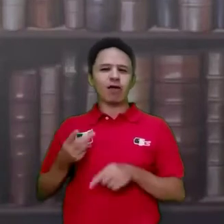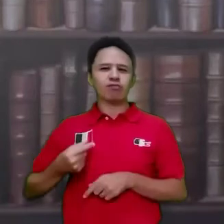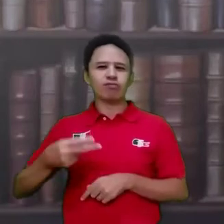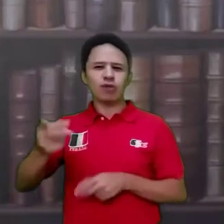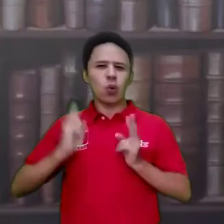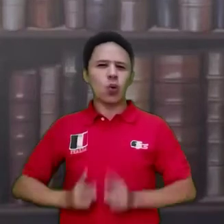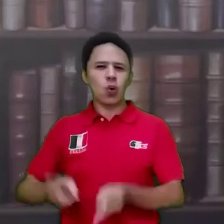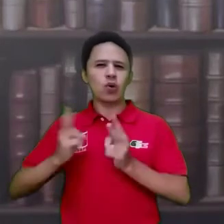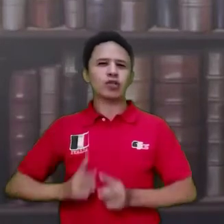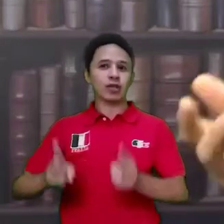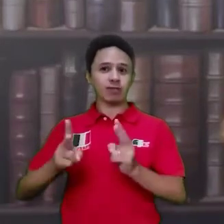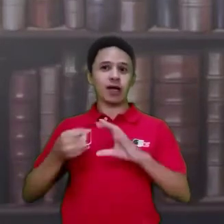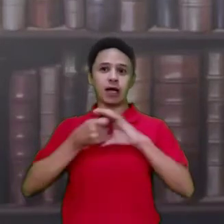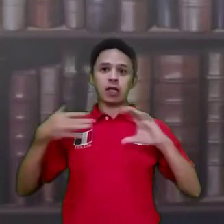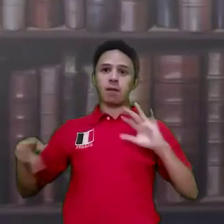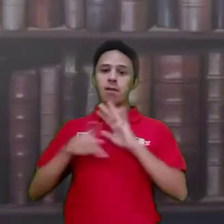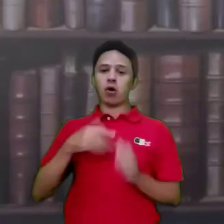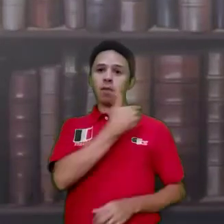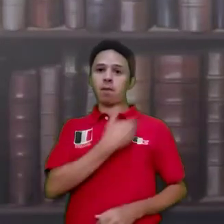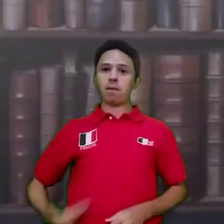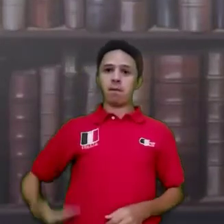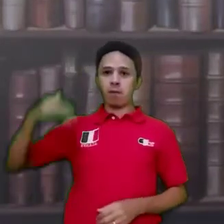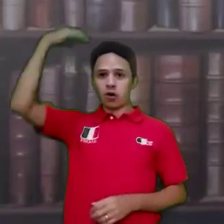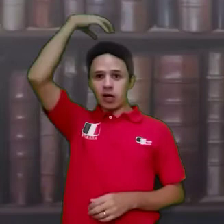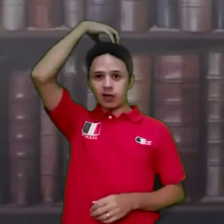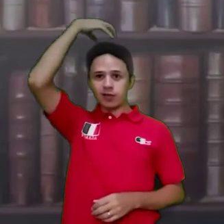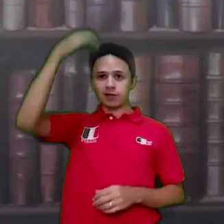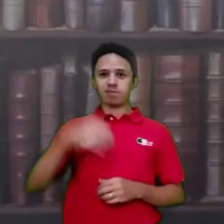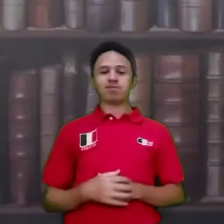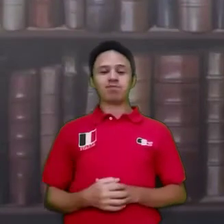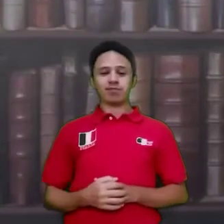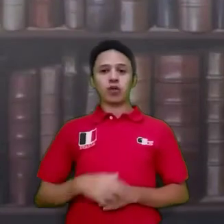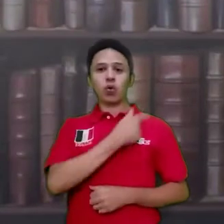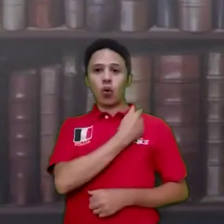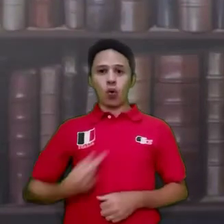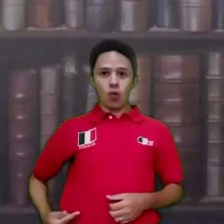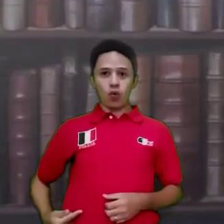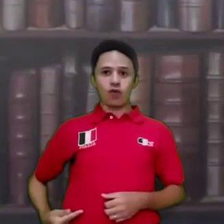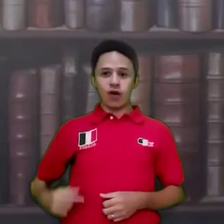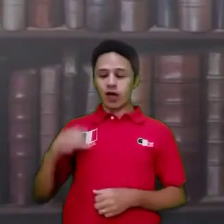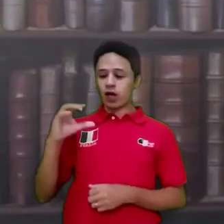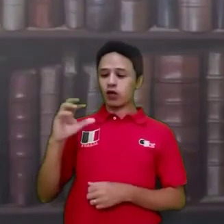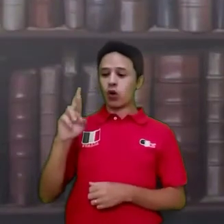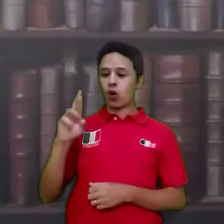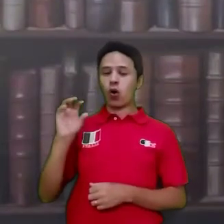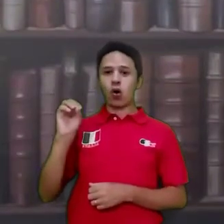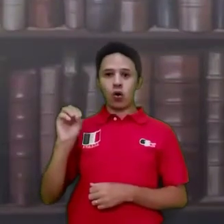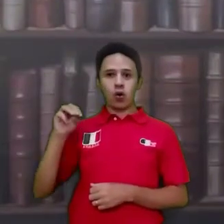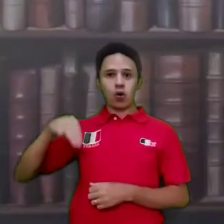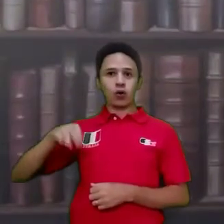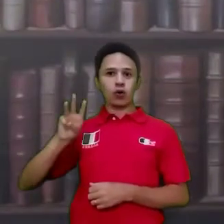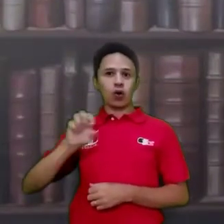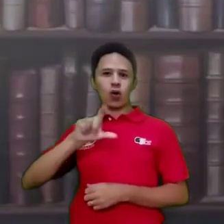Vitaliciedade e hereditariedade são características monárquicas. O governo Cromwell